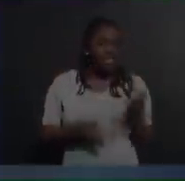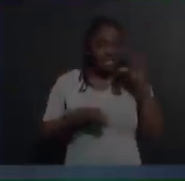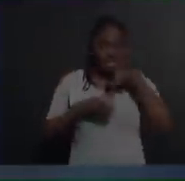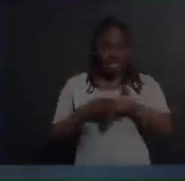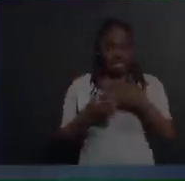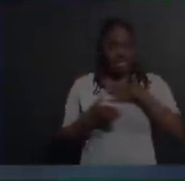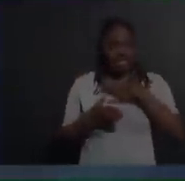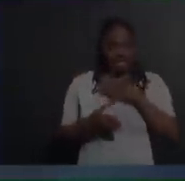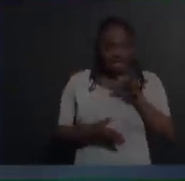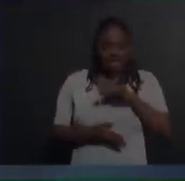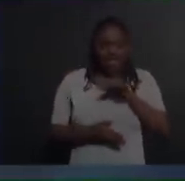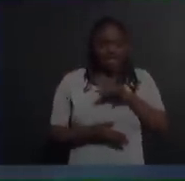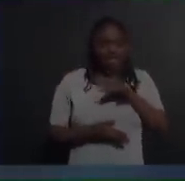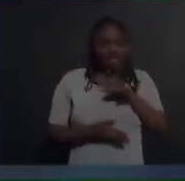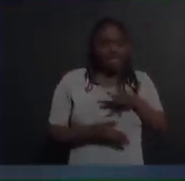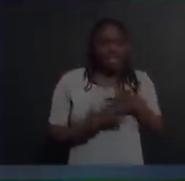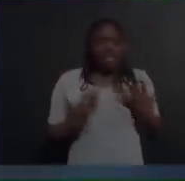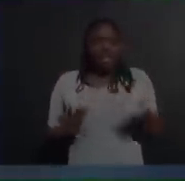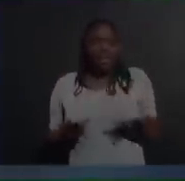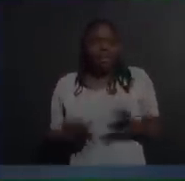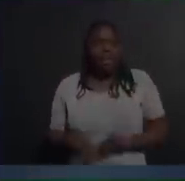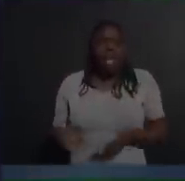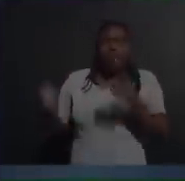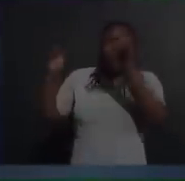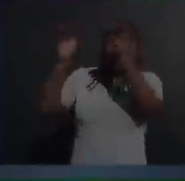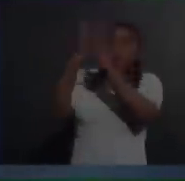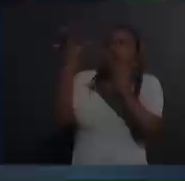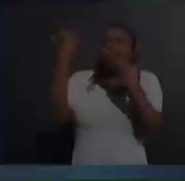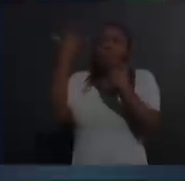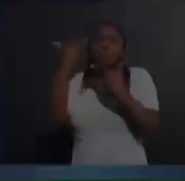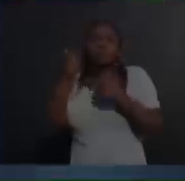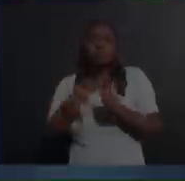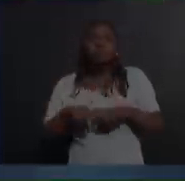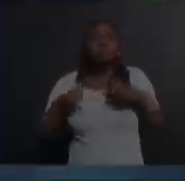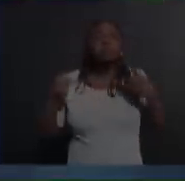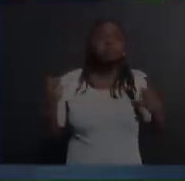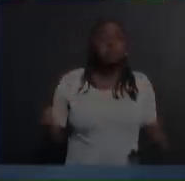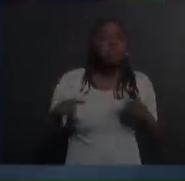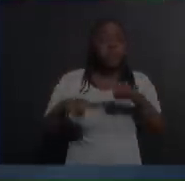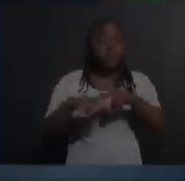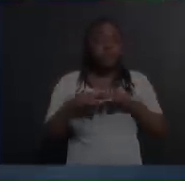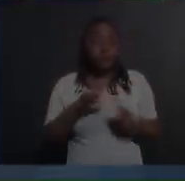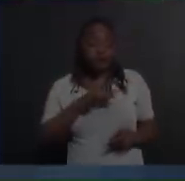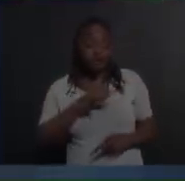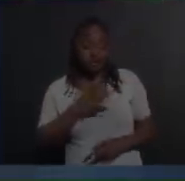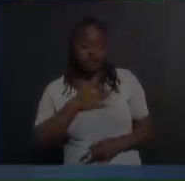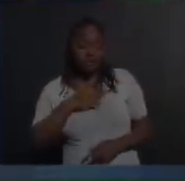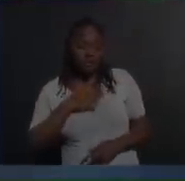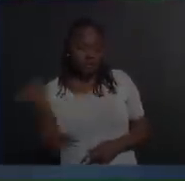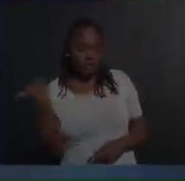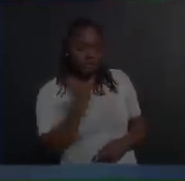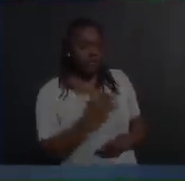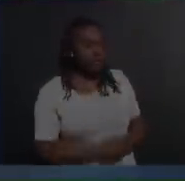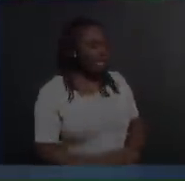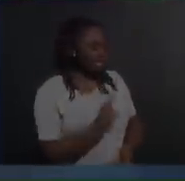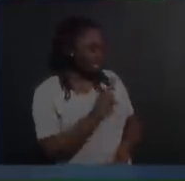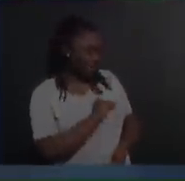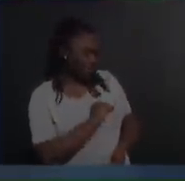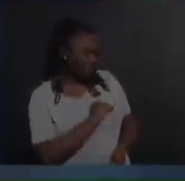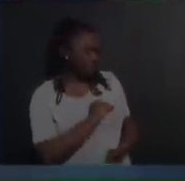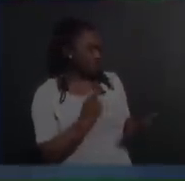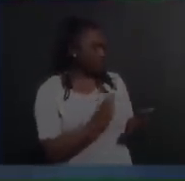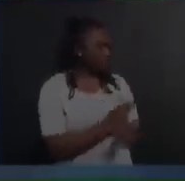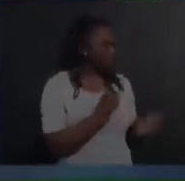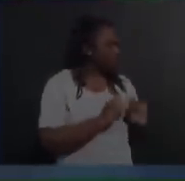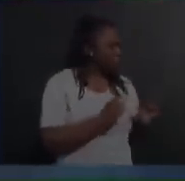ai meu Deus, andar de balão seria maravilhoso. Mas eu, por causa do meu medo, eu falava com eles, nossa, isso não